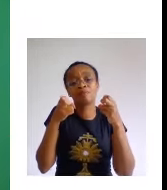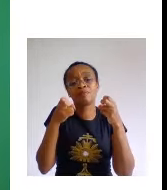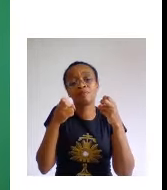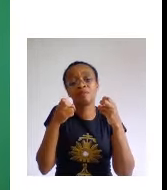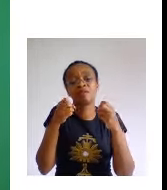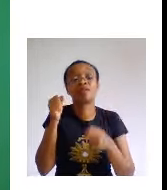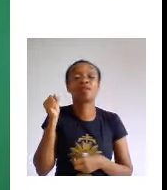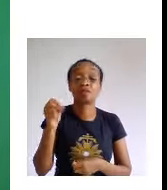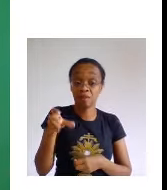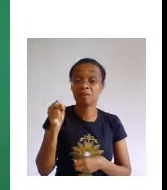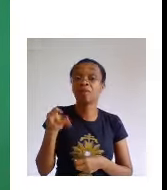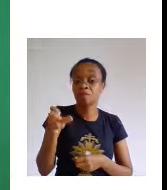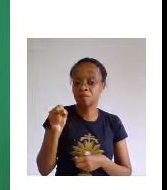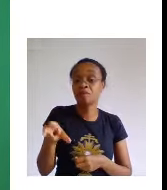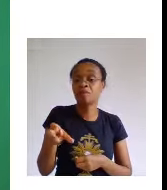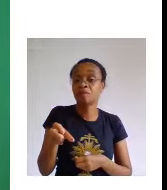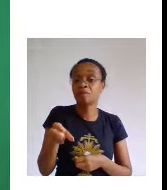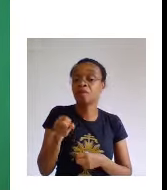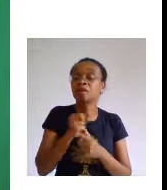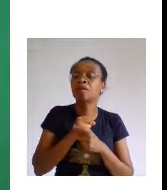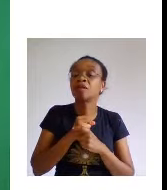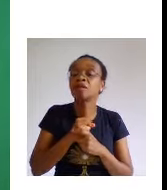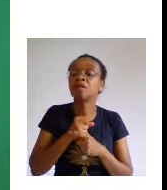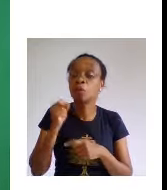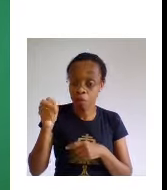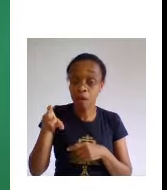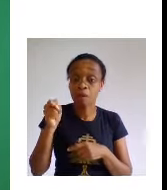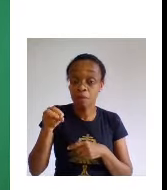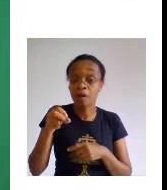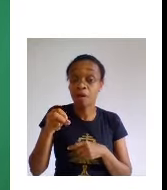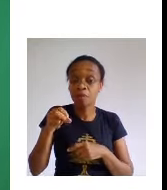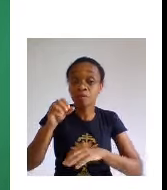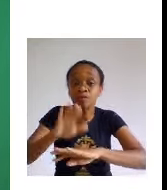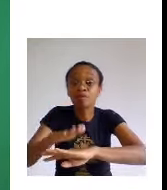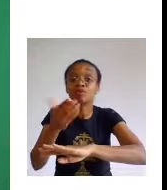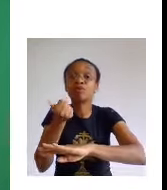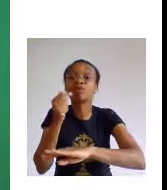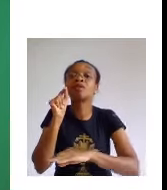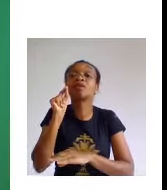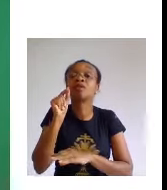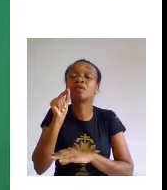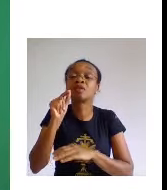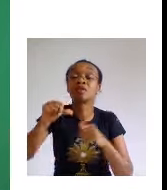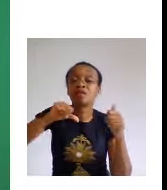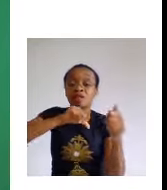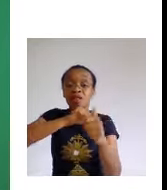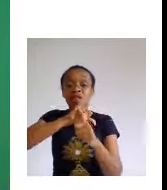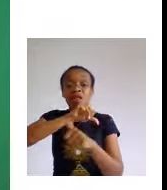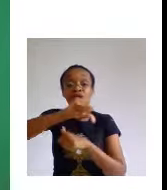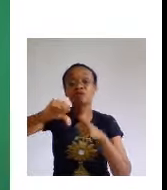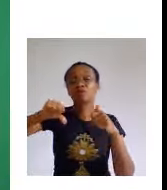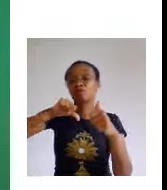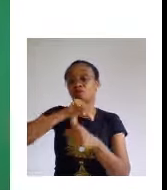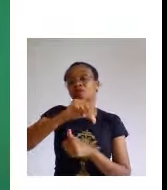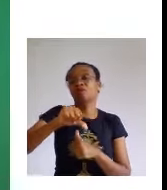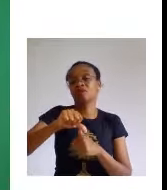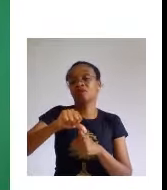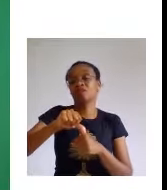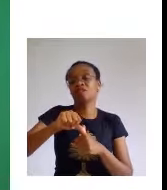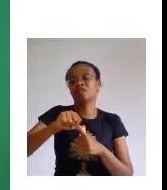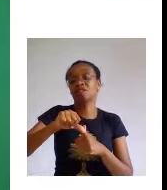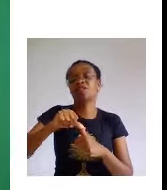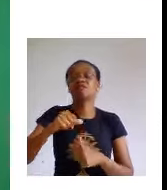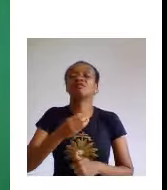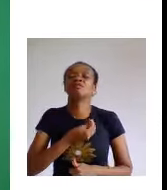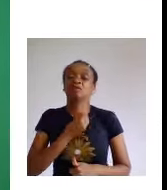sua encíclica Laudato Si, nos faz um chamado à conversão ecológica, à nossa mudança de estilo